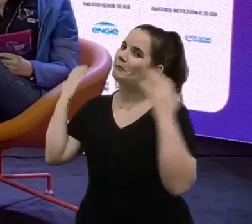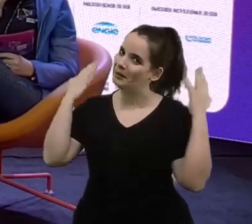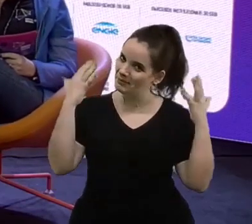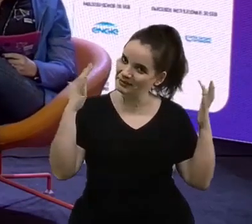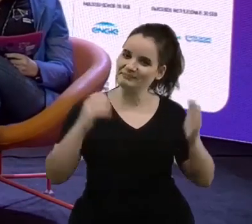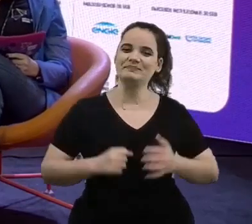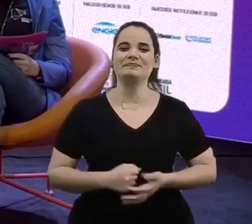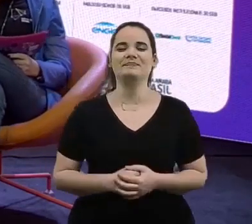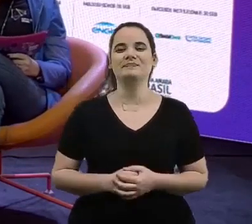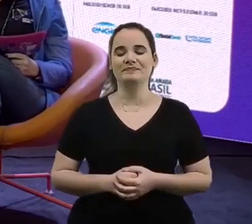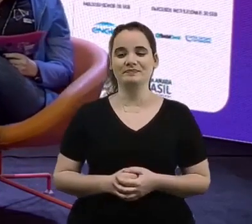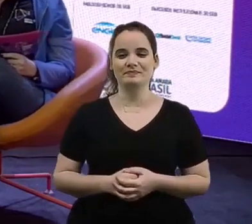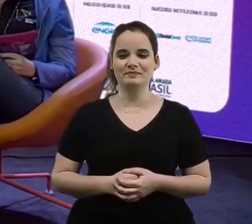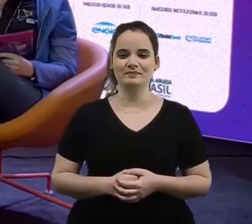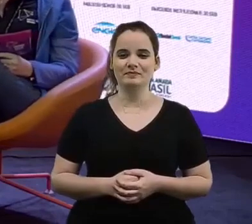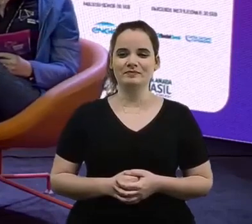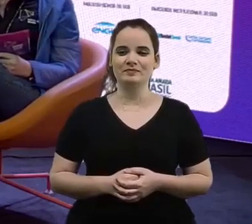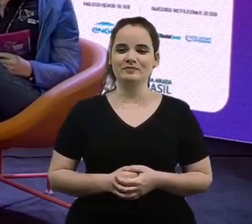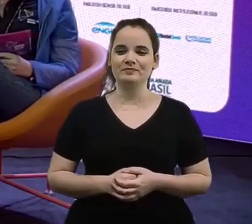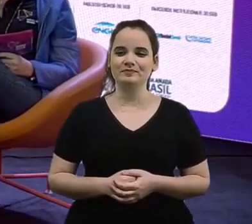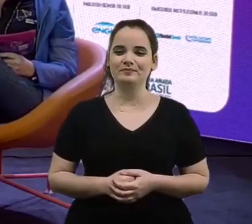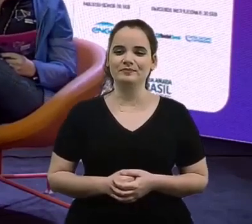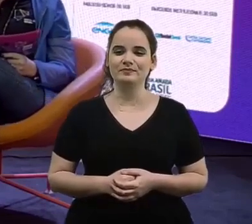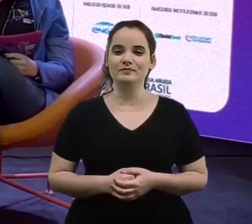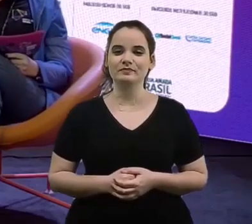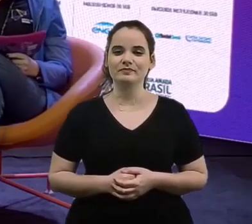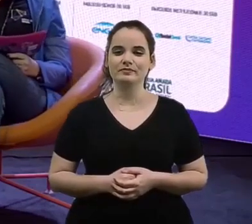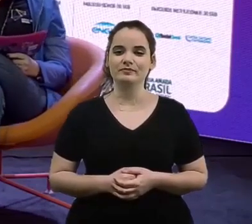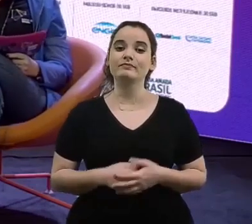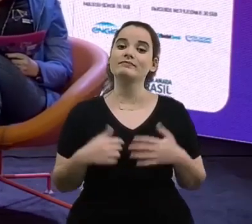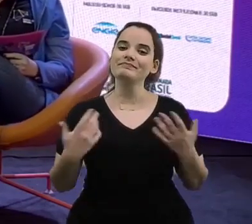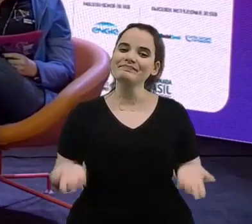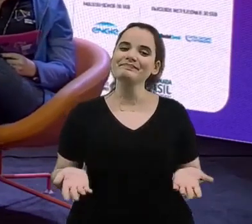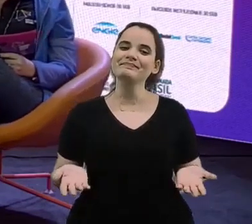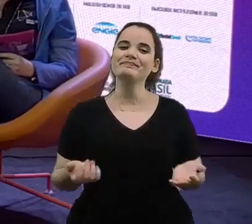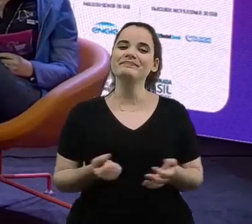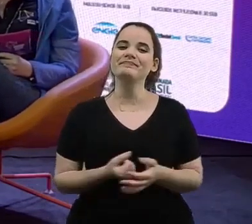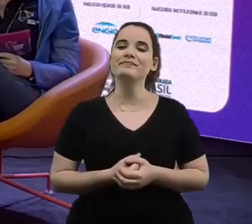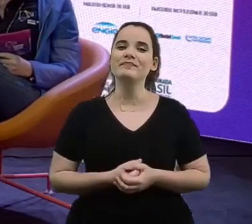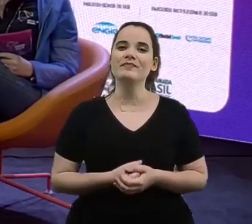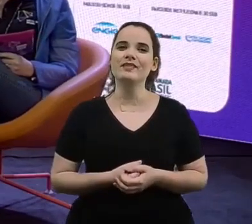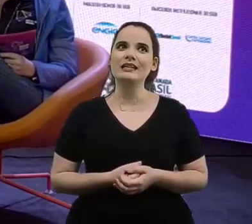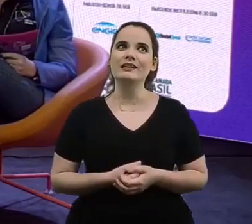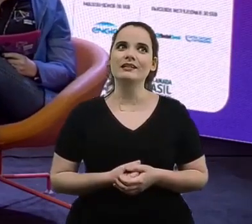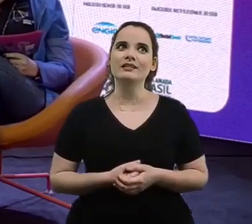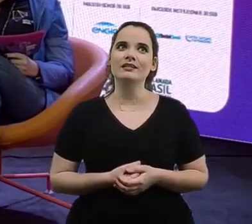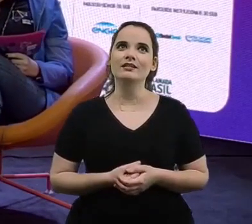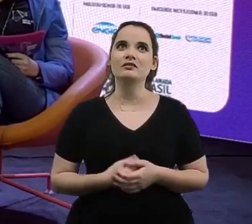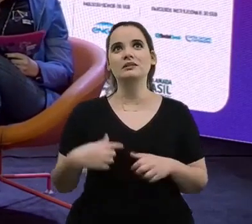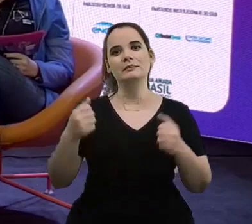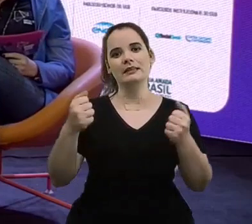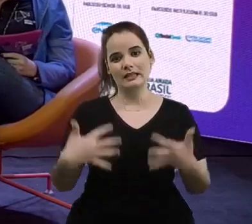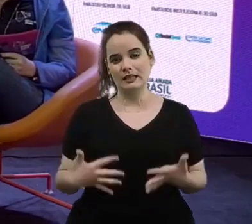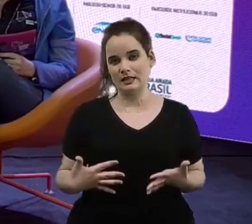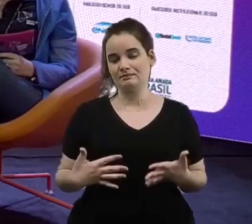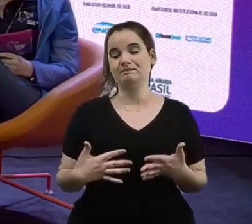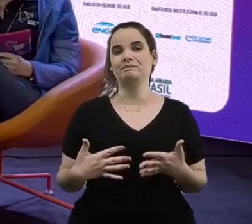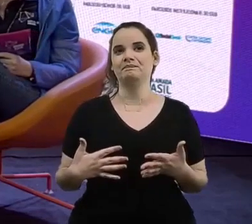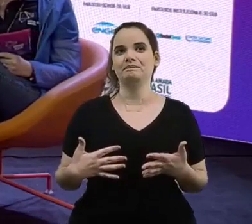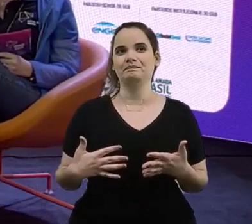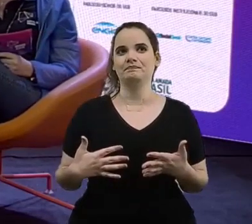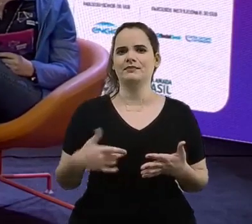nossa capacidade analítica, porque a gente consegue se desvencilhar, né, de processos tão manuais, tão artesanais, né, para